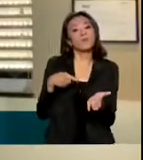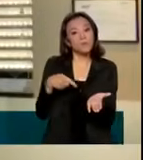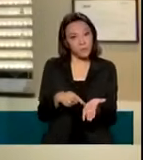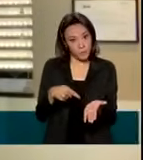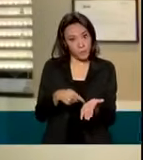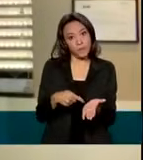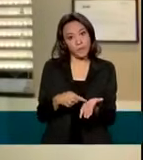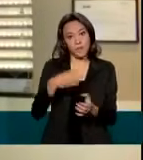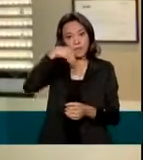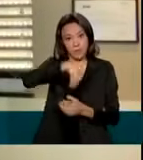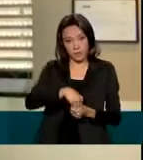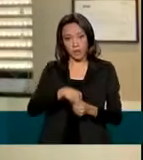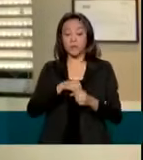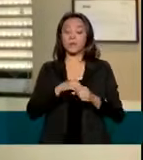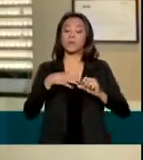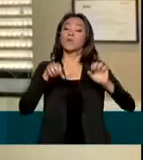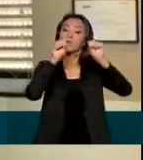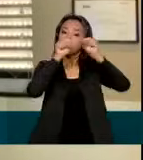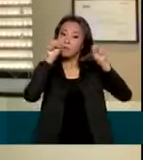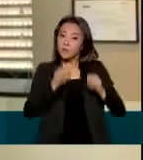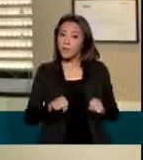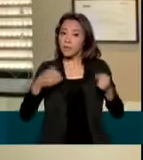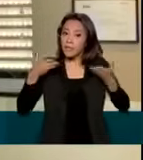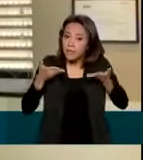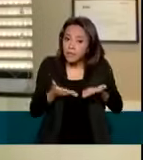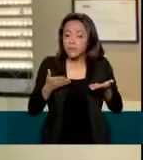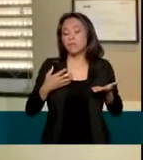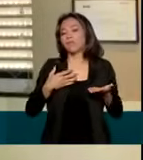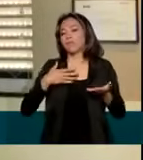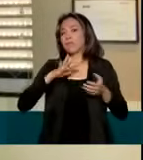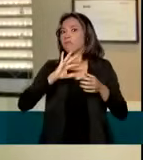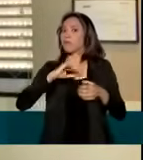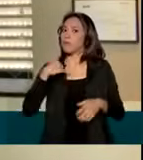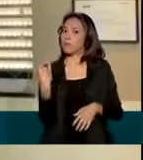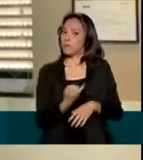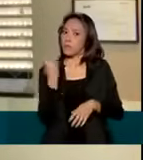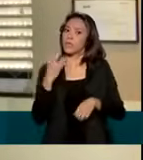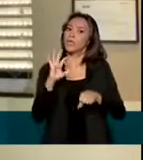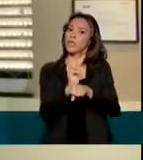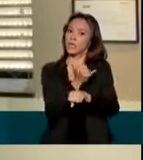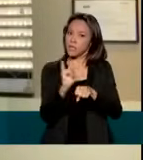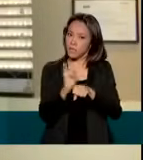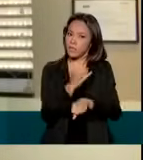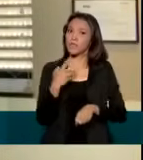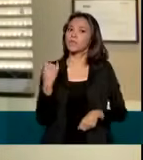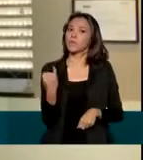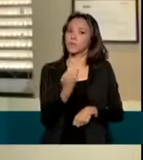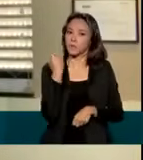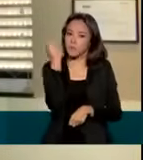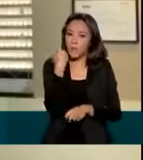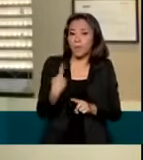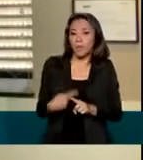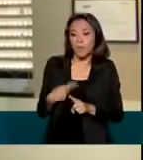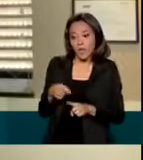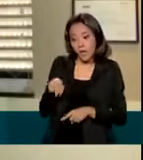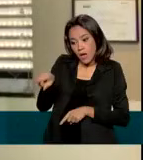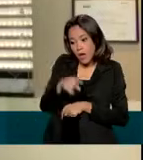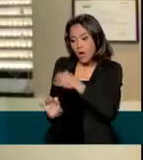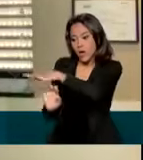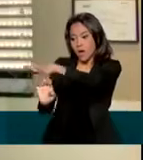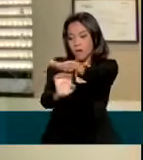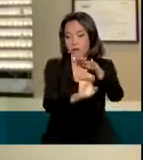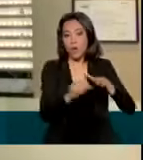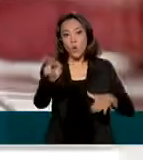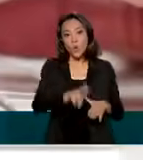gov.br. É uma ferramenta importantíssima, já que as juntas comerciais hoje usam